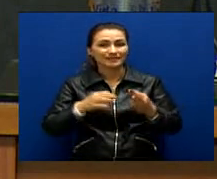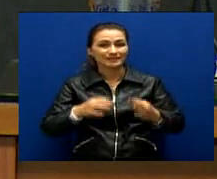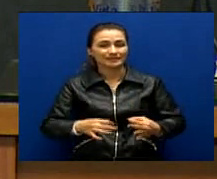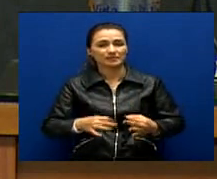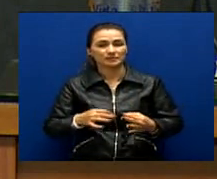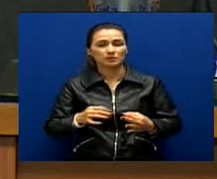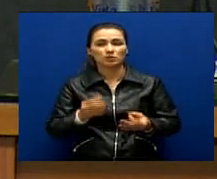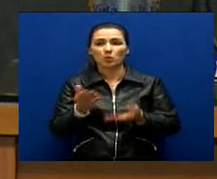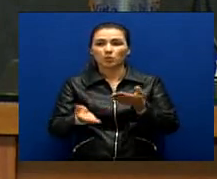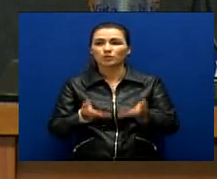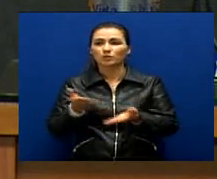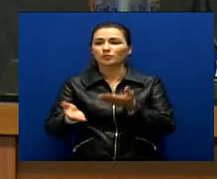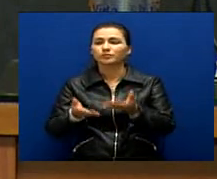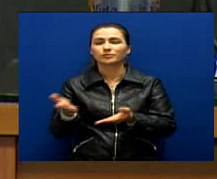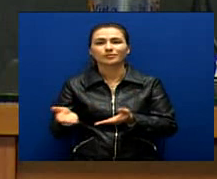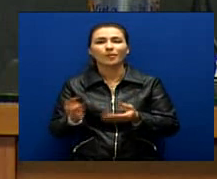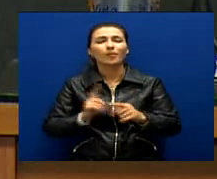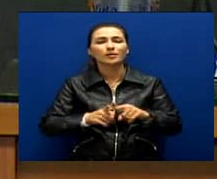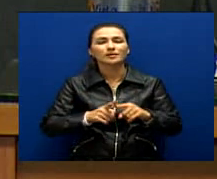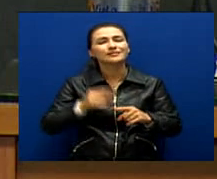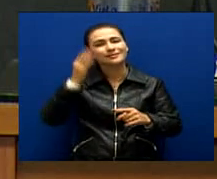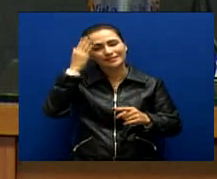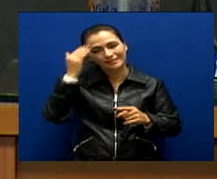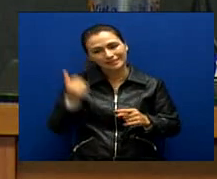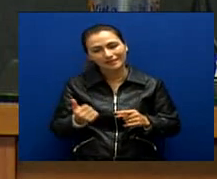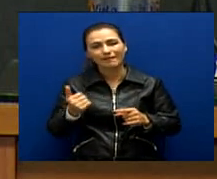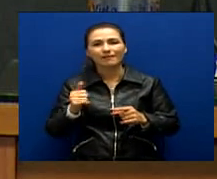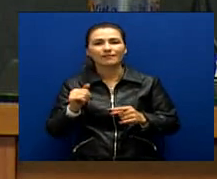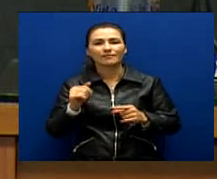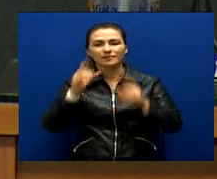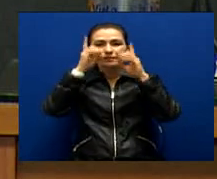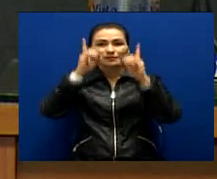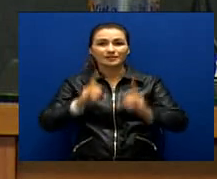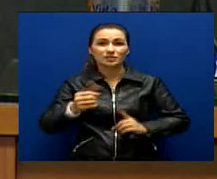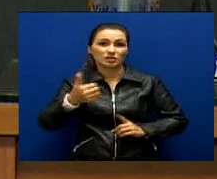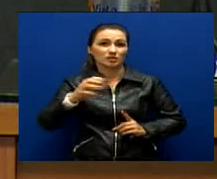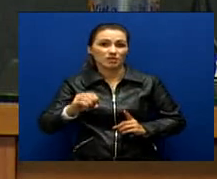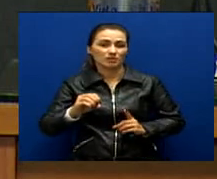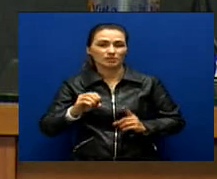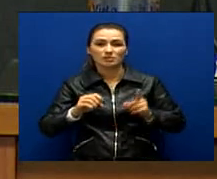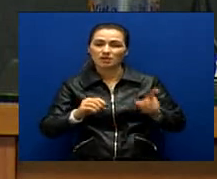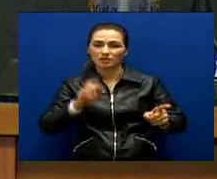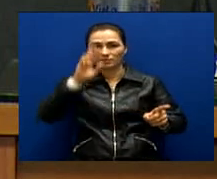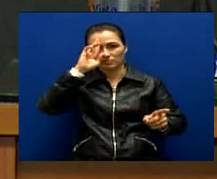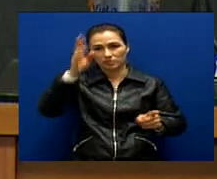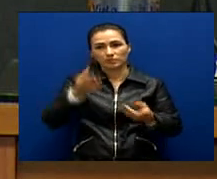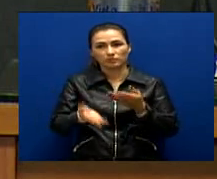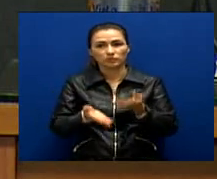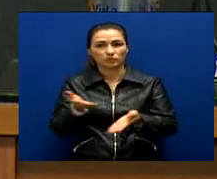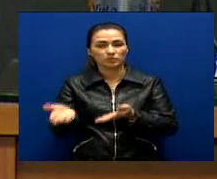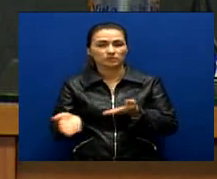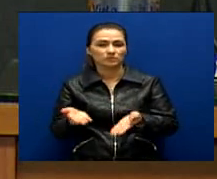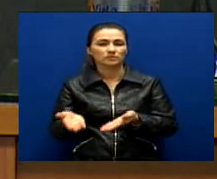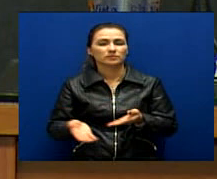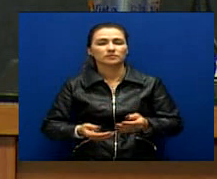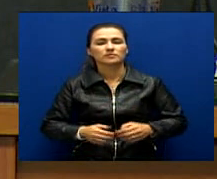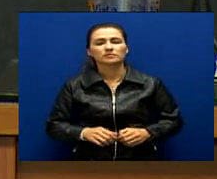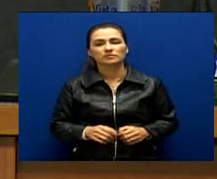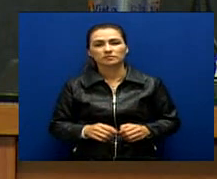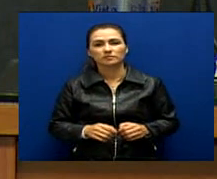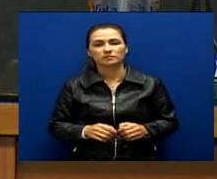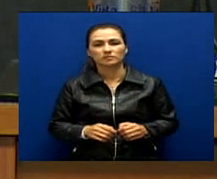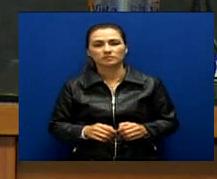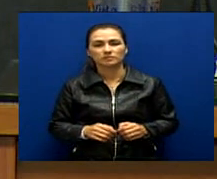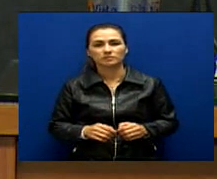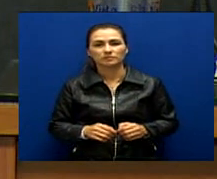se perdido em casa então é planejamento ascendente com base do território com o trabalhador tem autonomia para isso é uma coisa verticalizada como é o que está acostumado